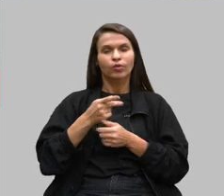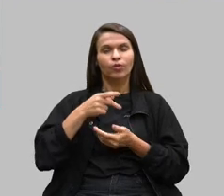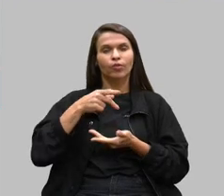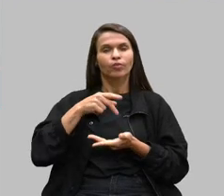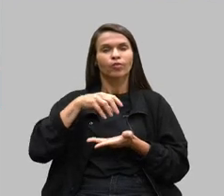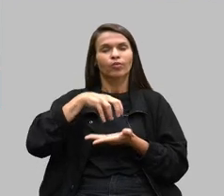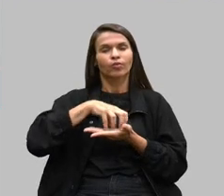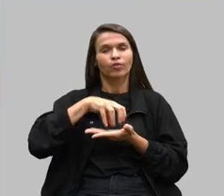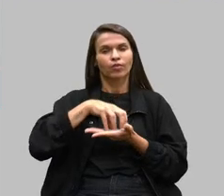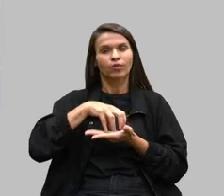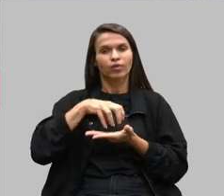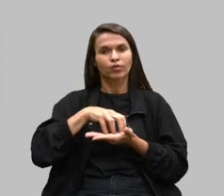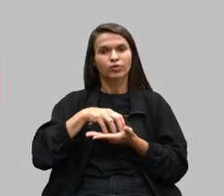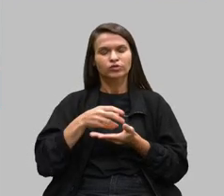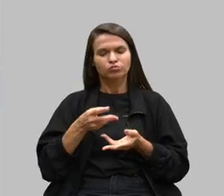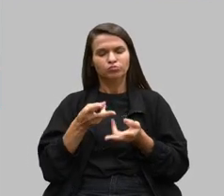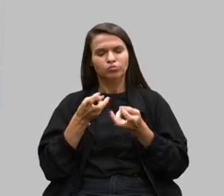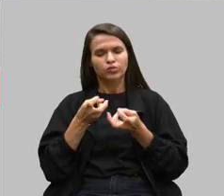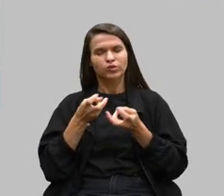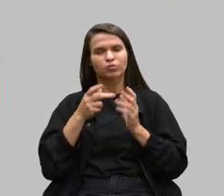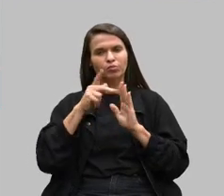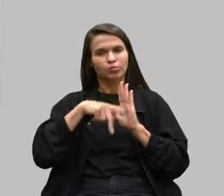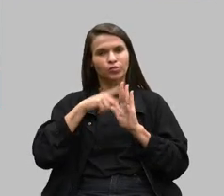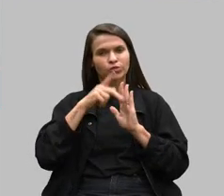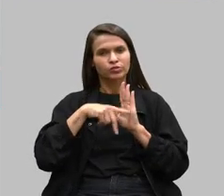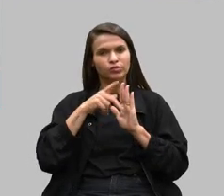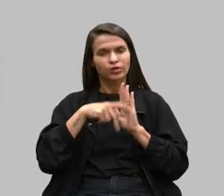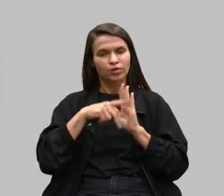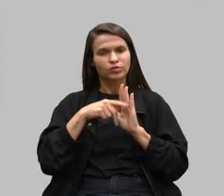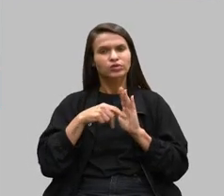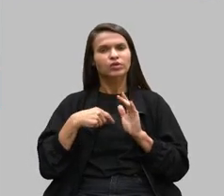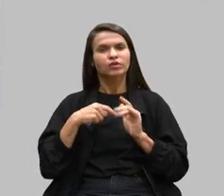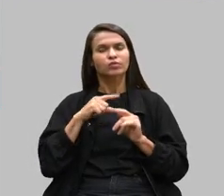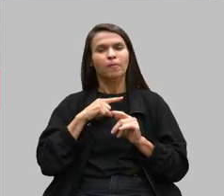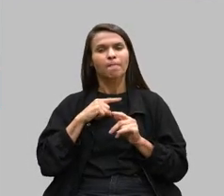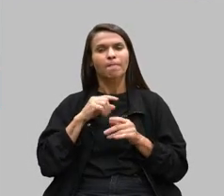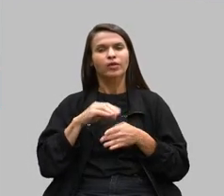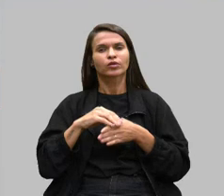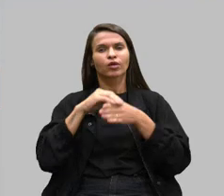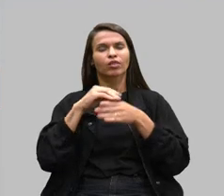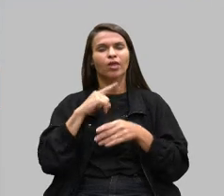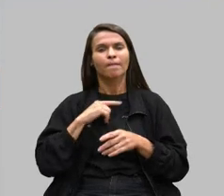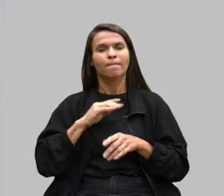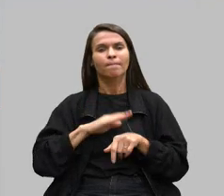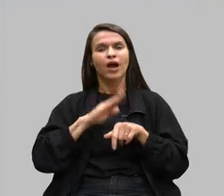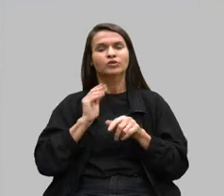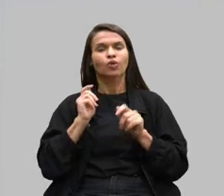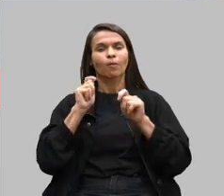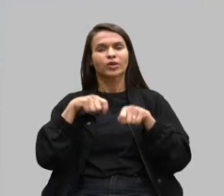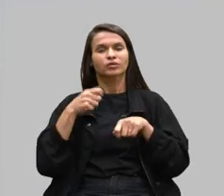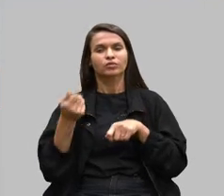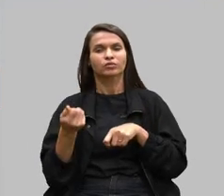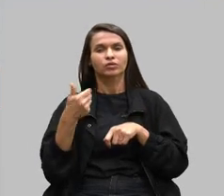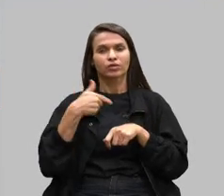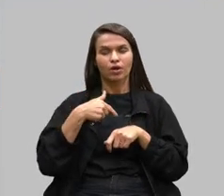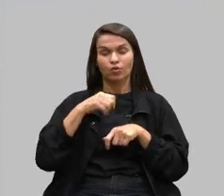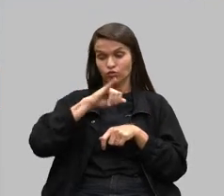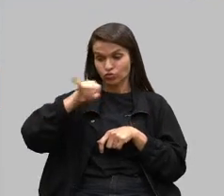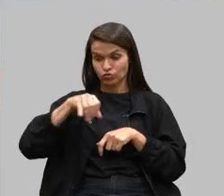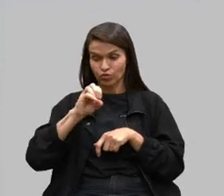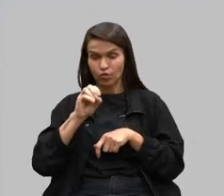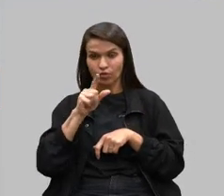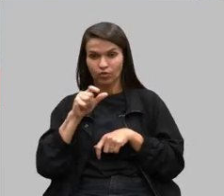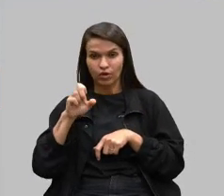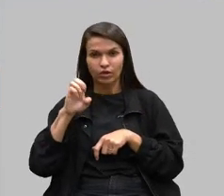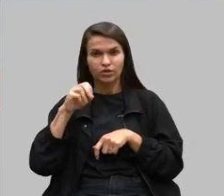frente eu falei olha já tem alguém que tá na frente que tem mais competência do que eu quero ser seu parceiro que é o João Leite ele foi até o João Leite e